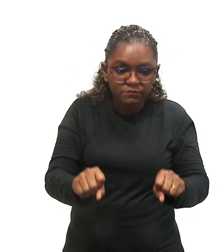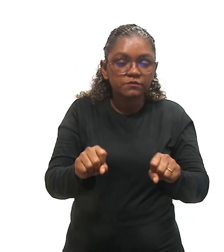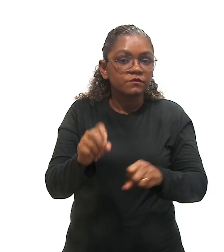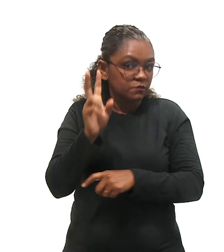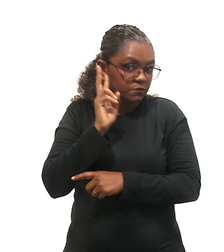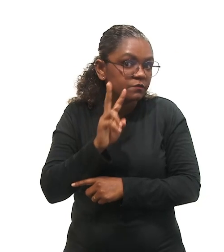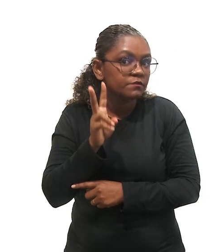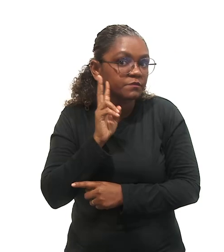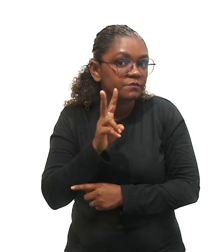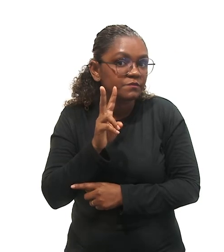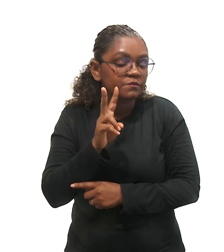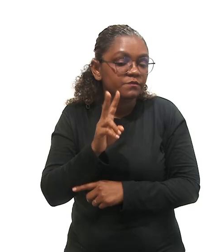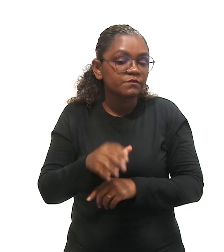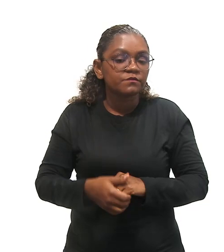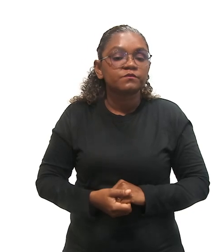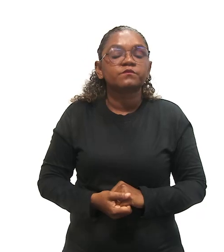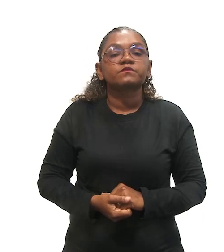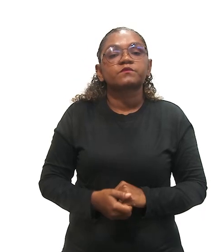disso, e